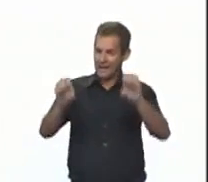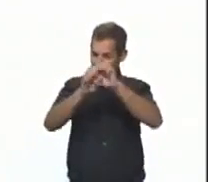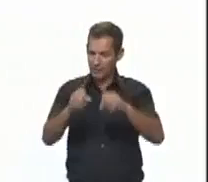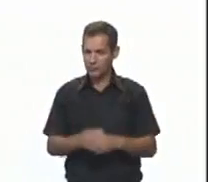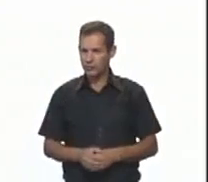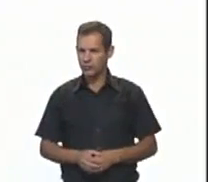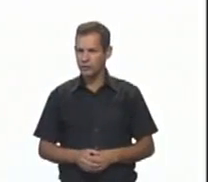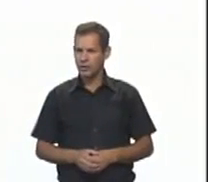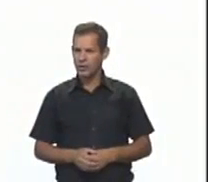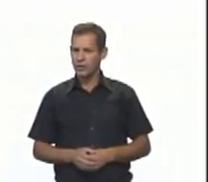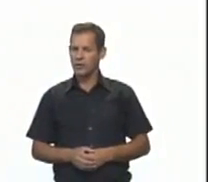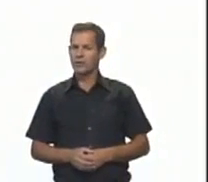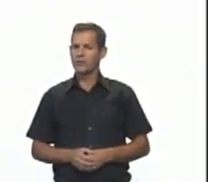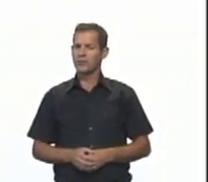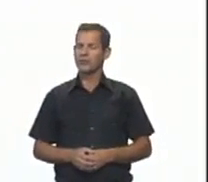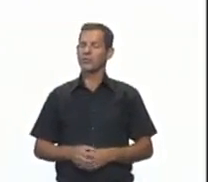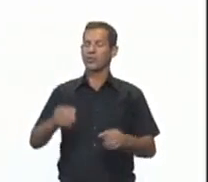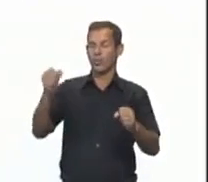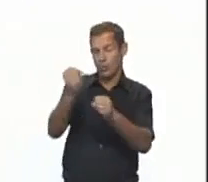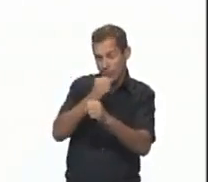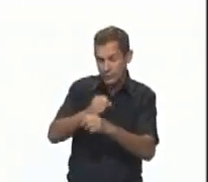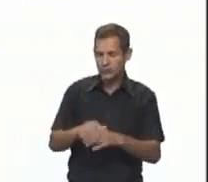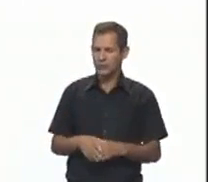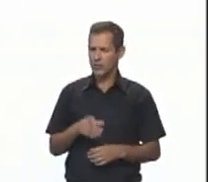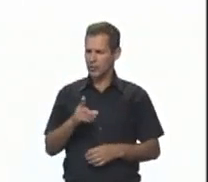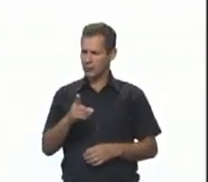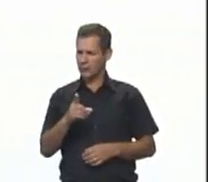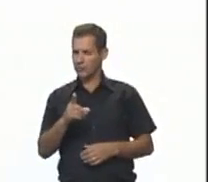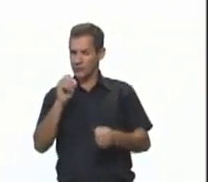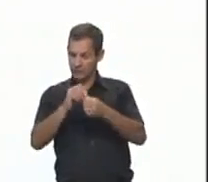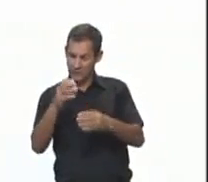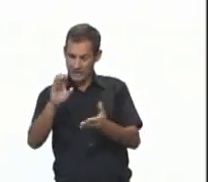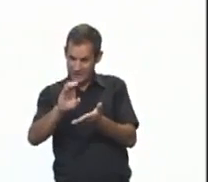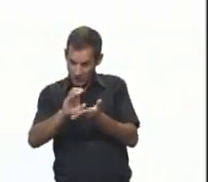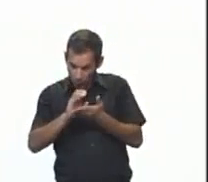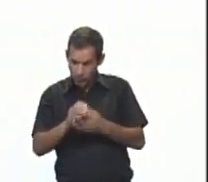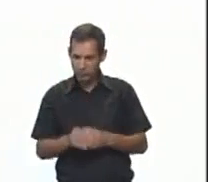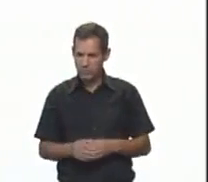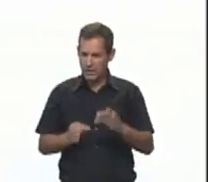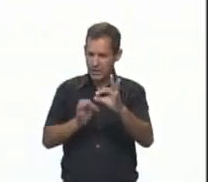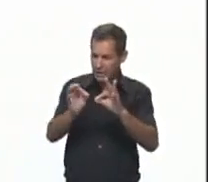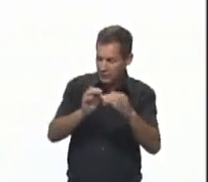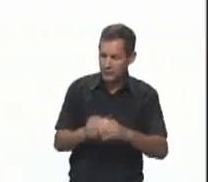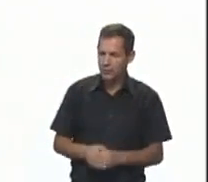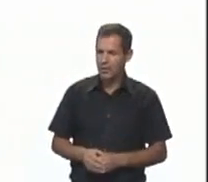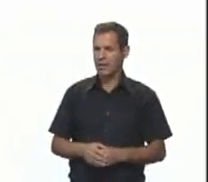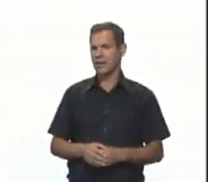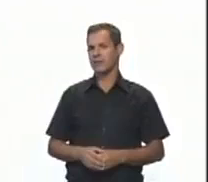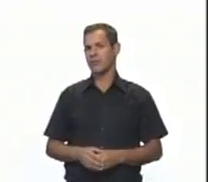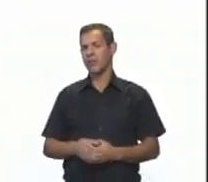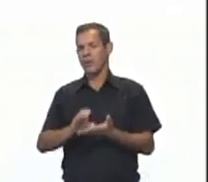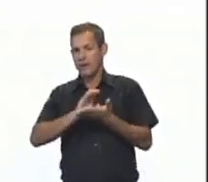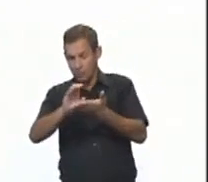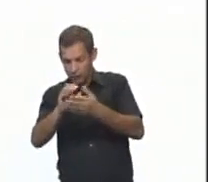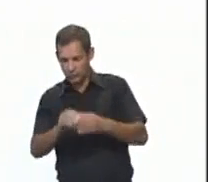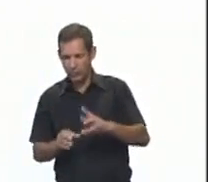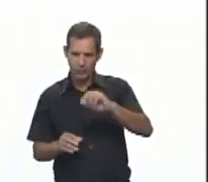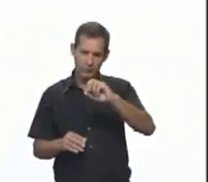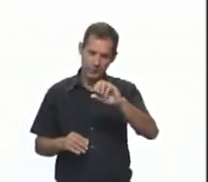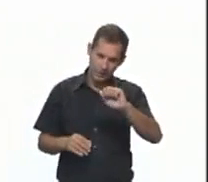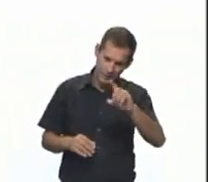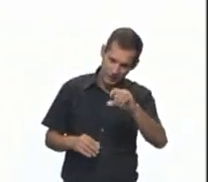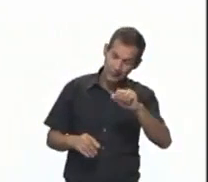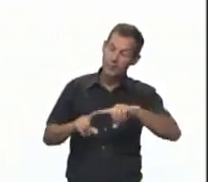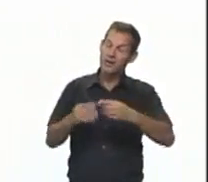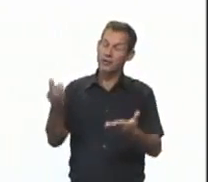construção. A fundação dessa construção foi realizada em concreto armado para fundação rasa em sistema Radier. E agora,